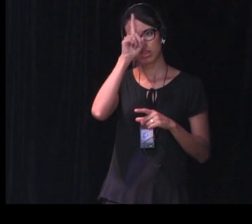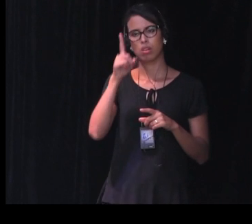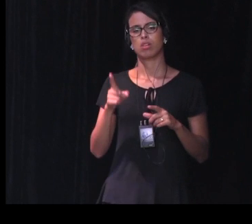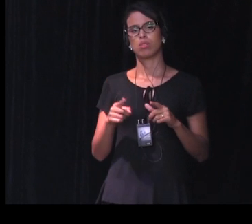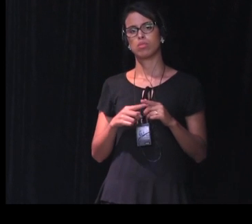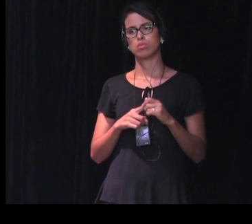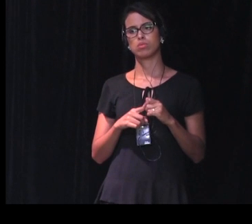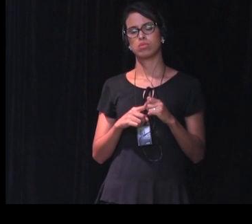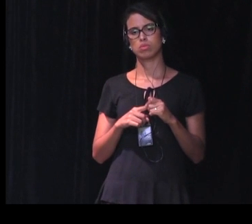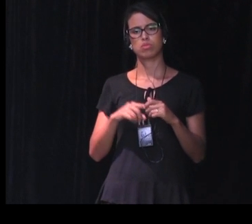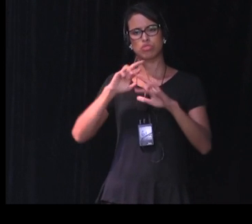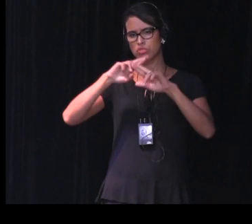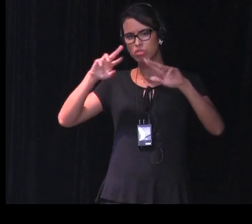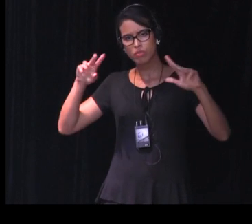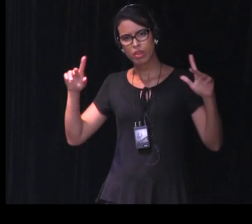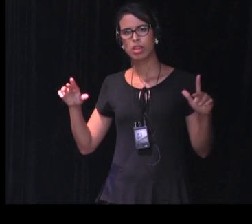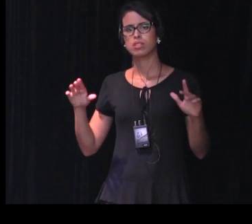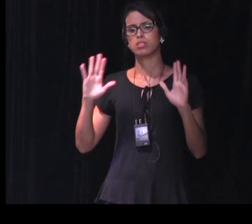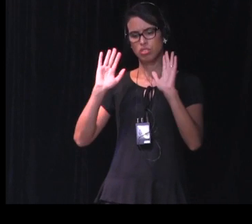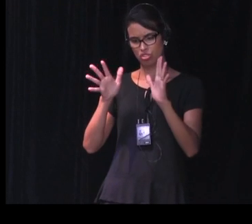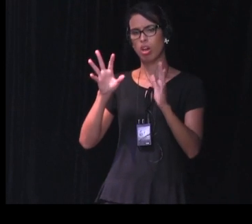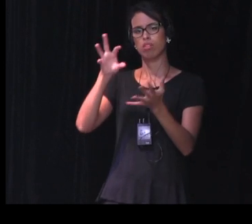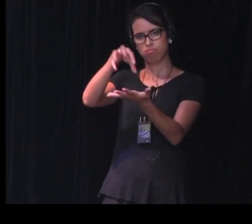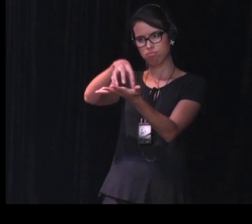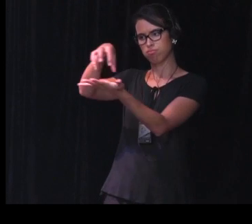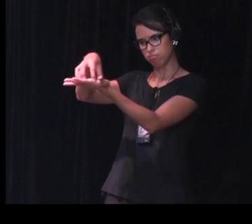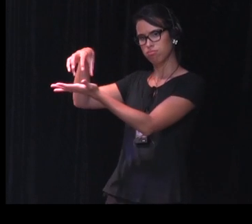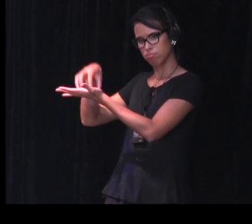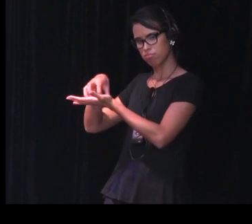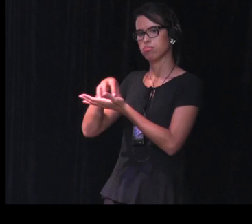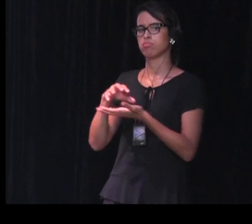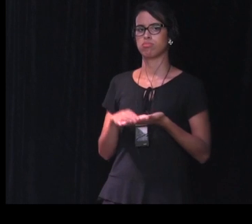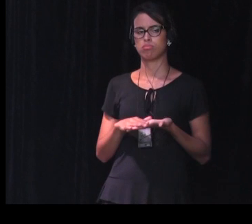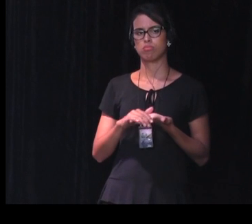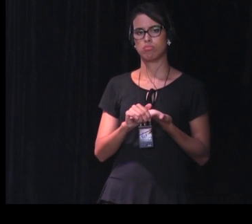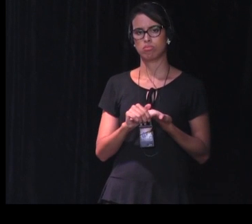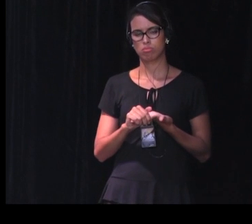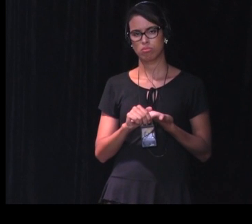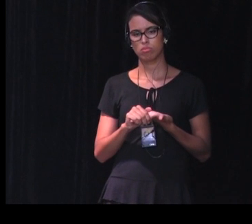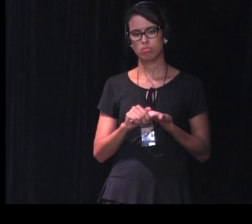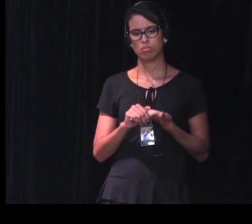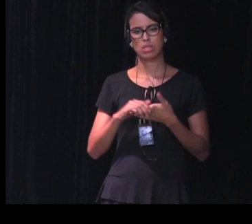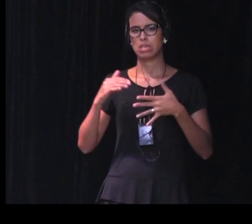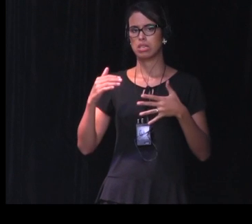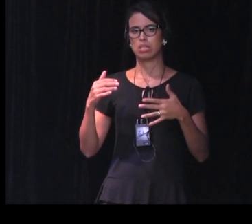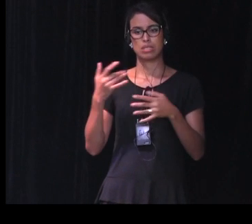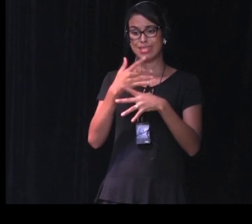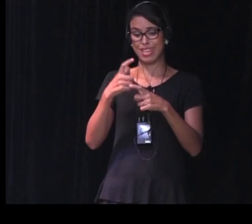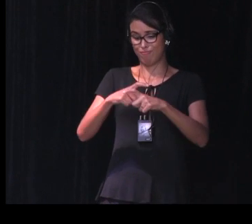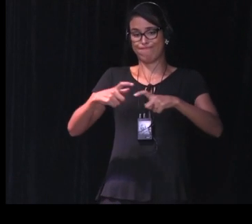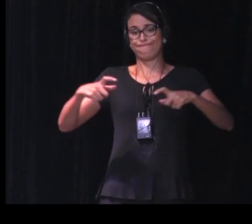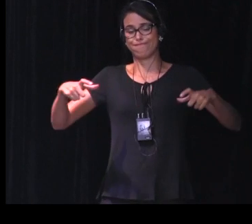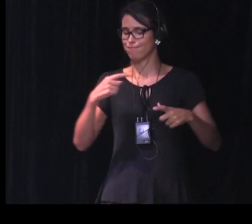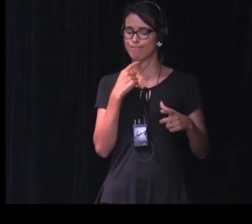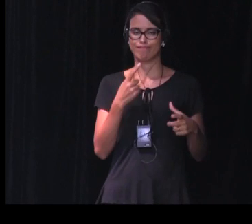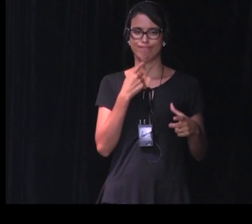igreja, hospitais, outros recintos, etc., que já são todos localizados em torno, então